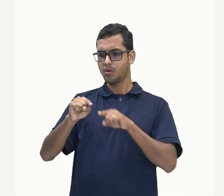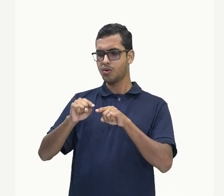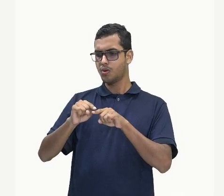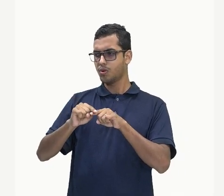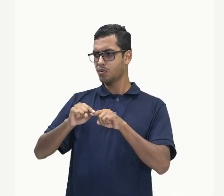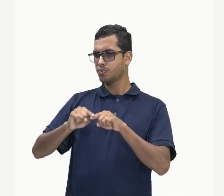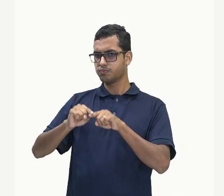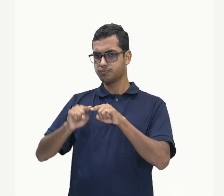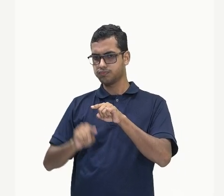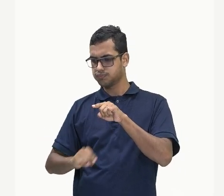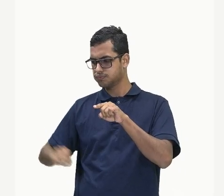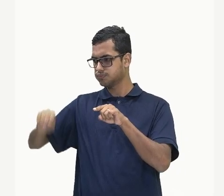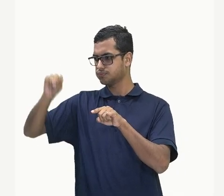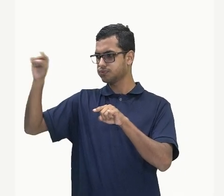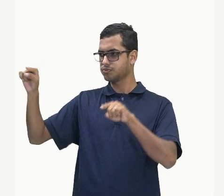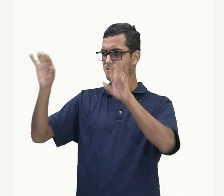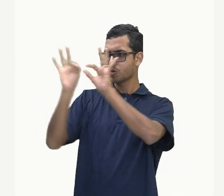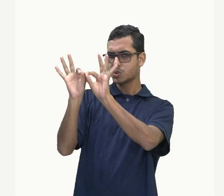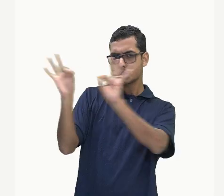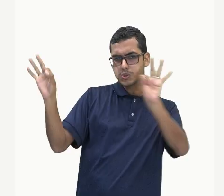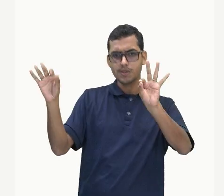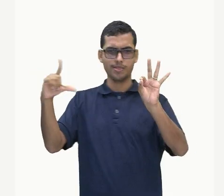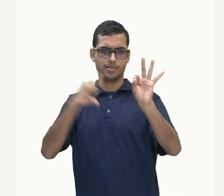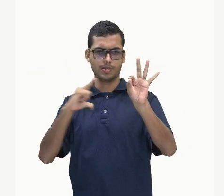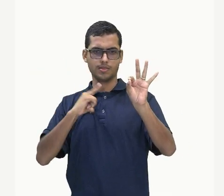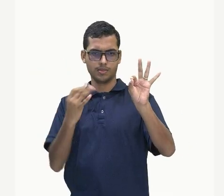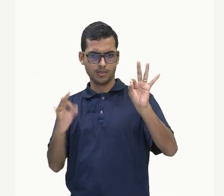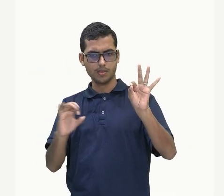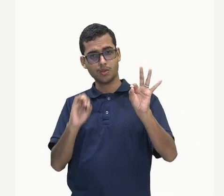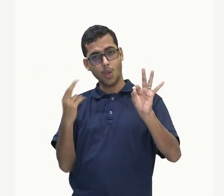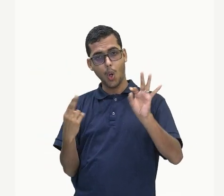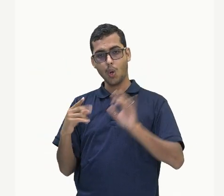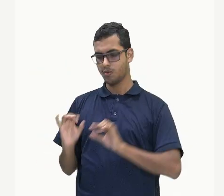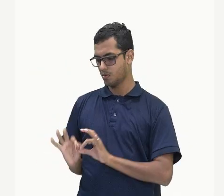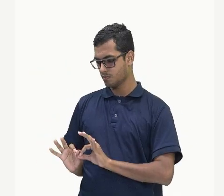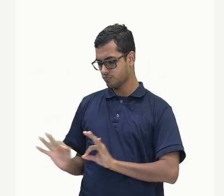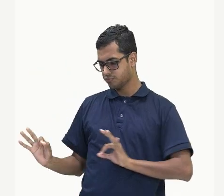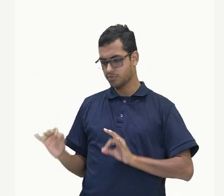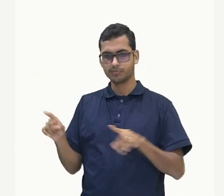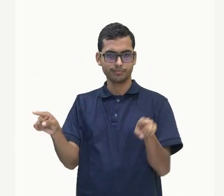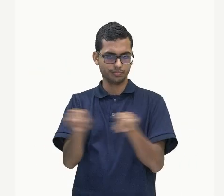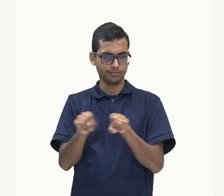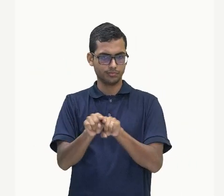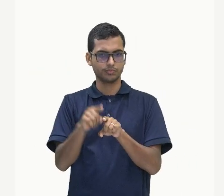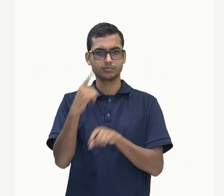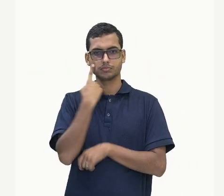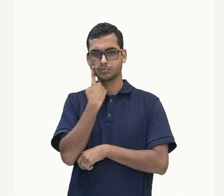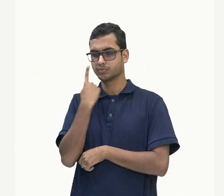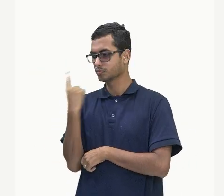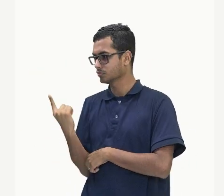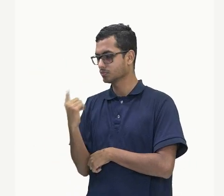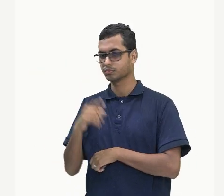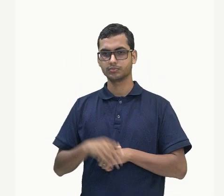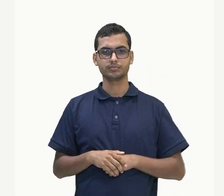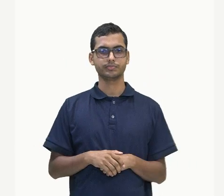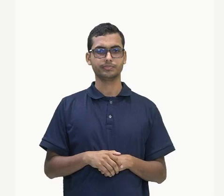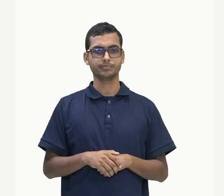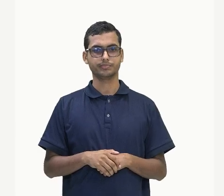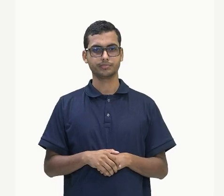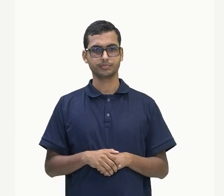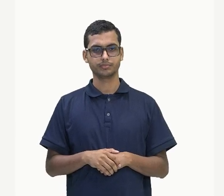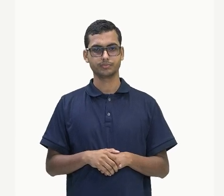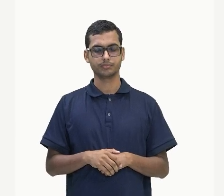nossa imagem, ou entre dois vales. Aqui nós também podemos ver o comprimento de onda.